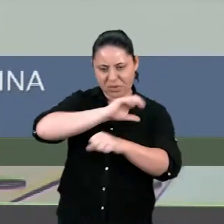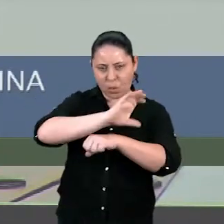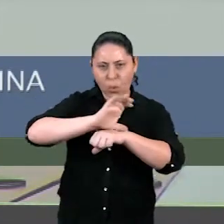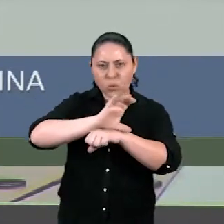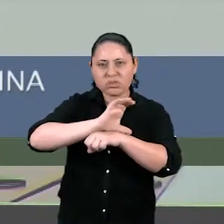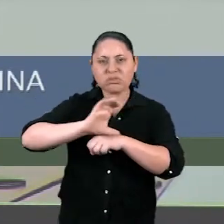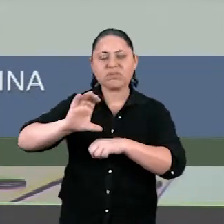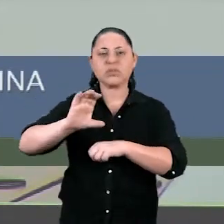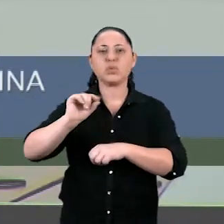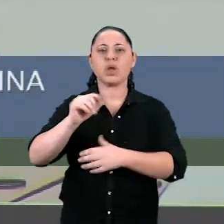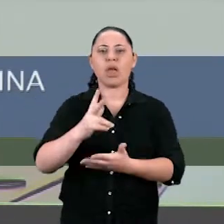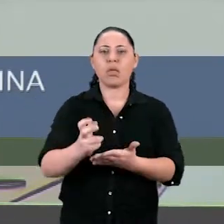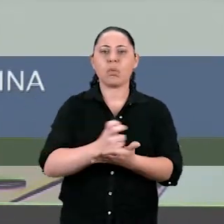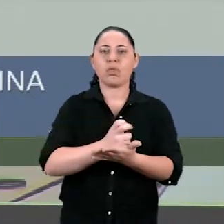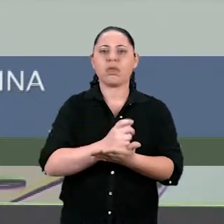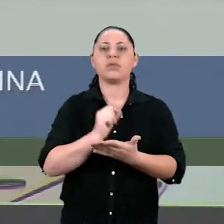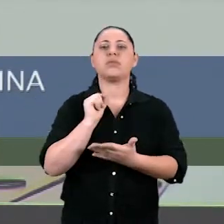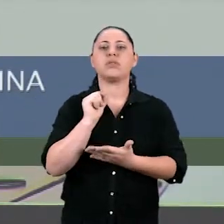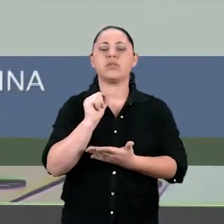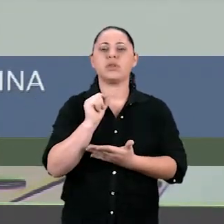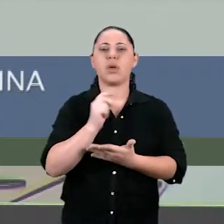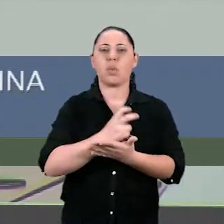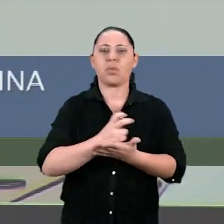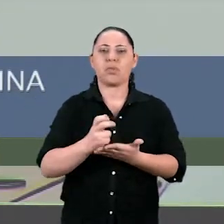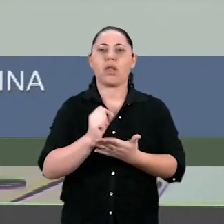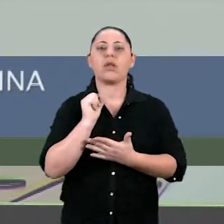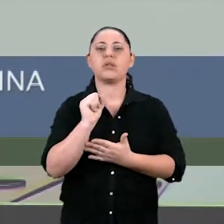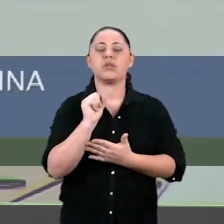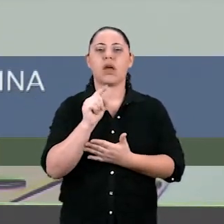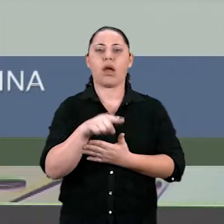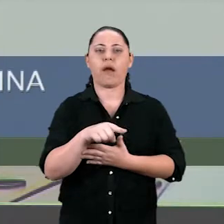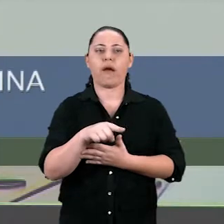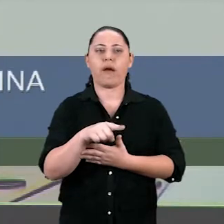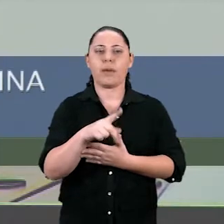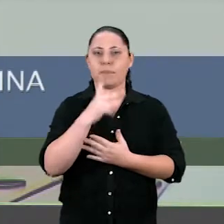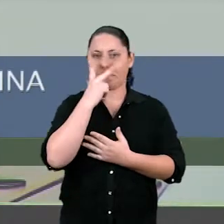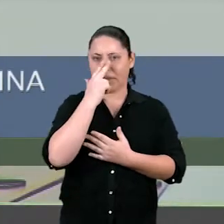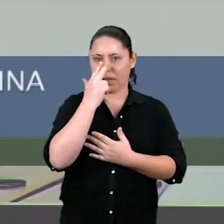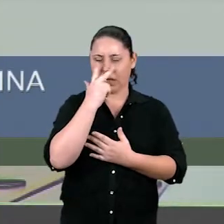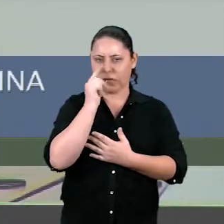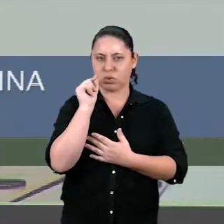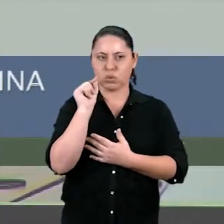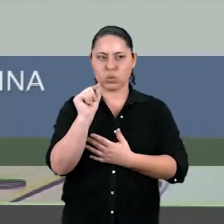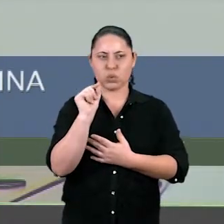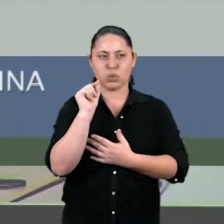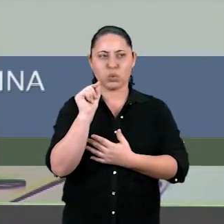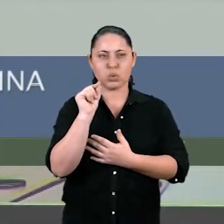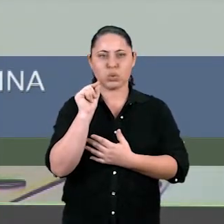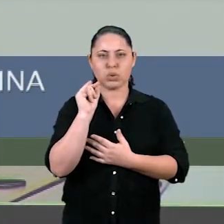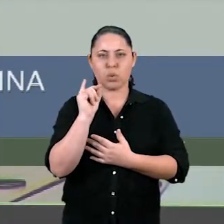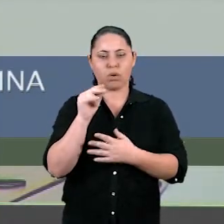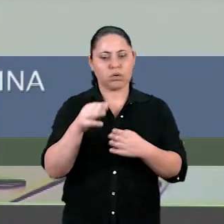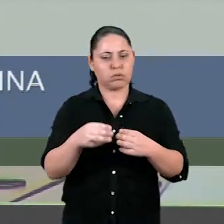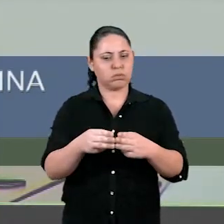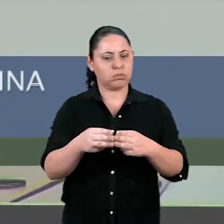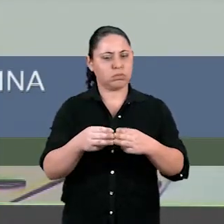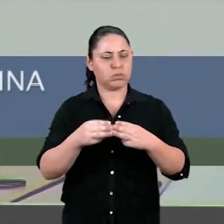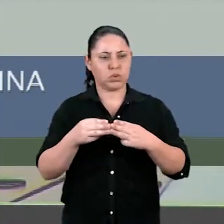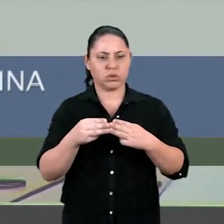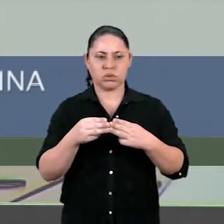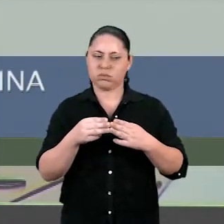impeachment entre nós passou a funcionar um pouco como uma moção de desconfiança de um sistema